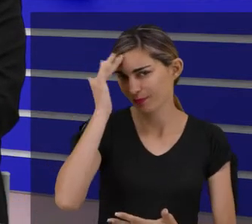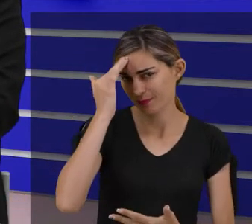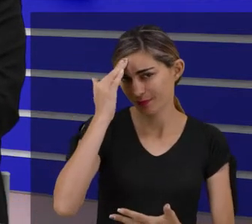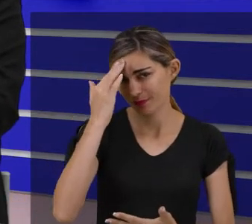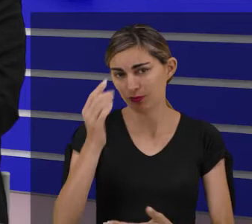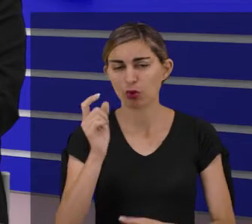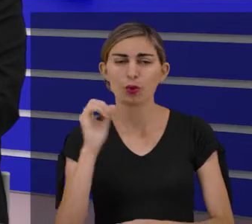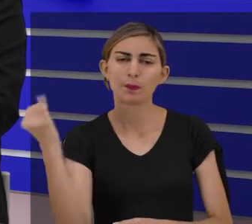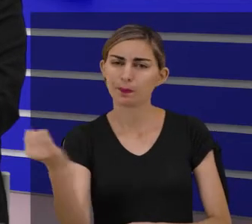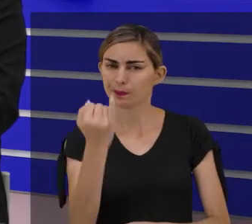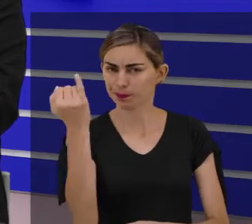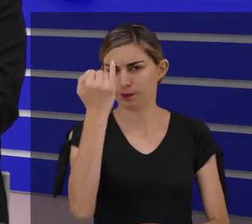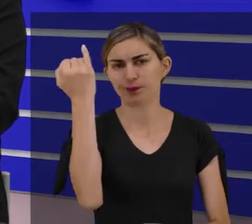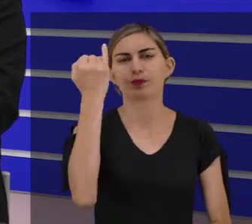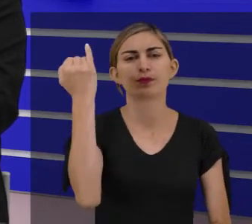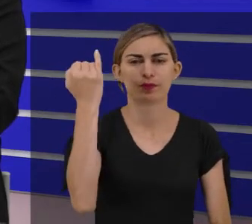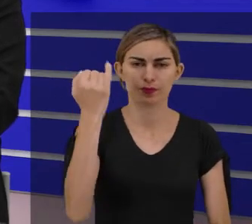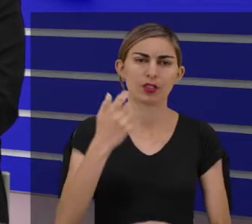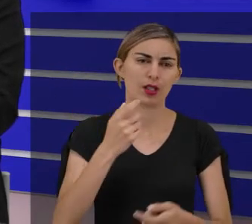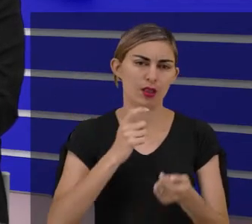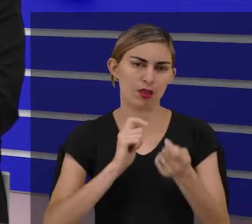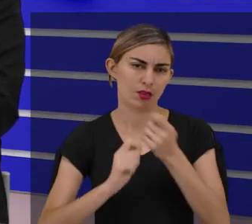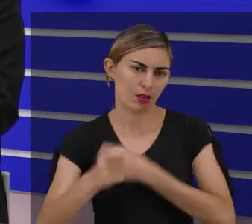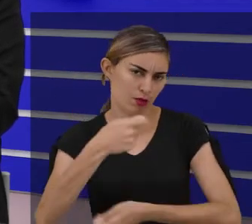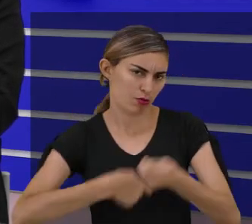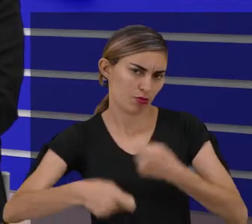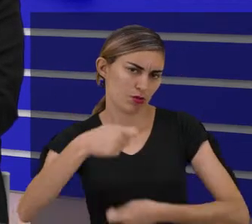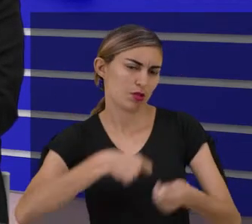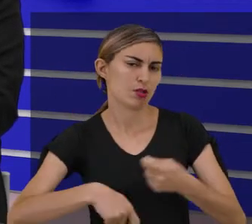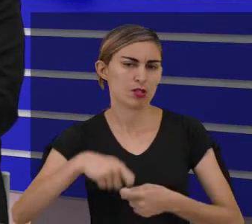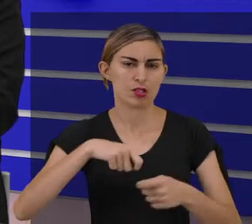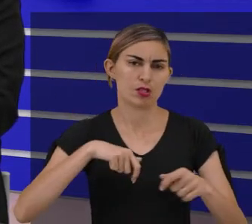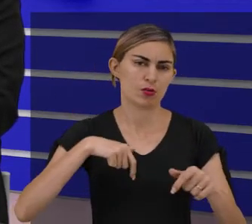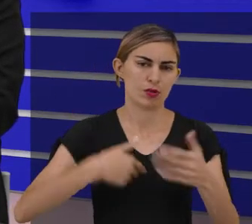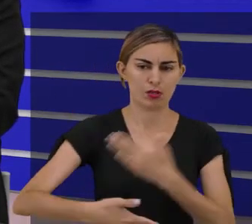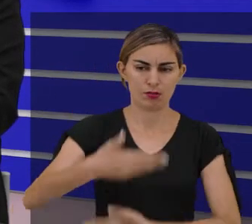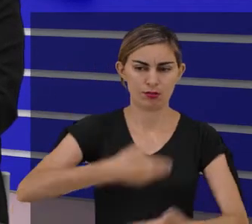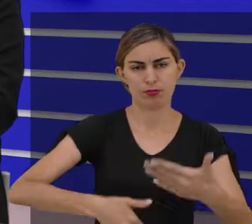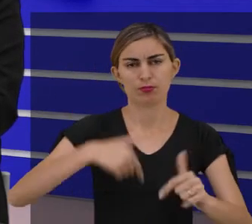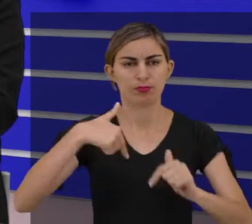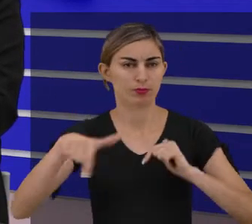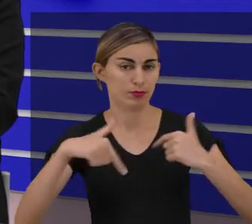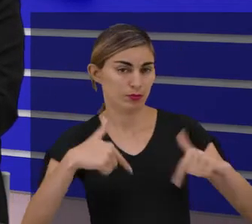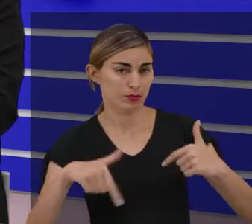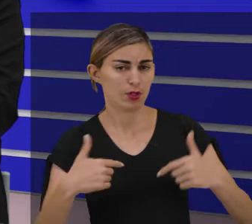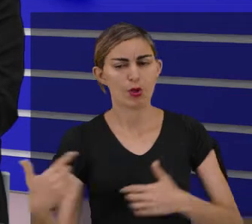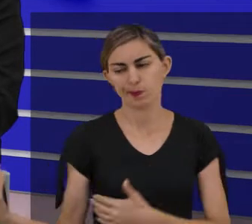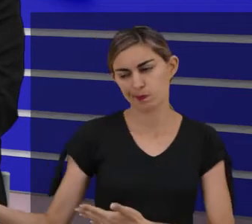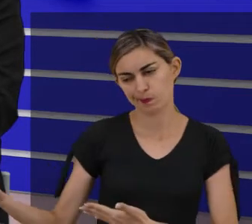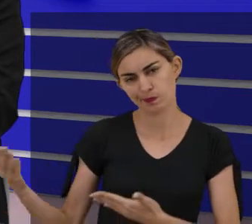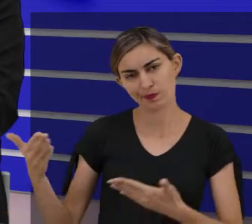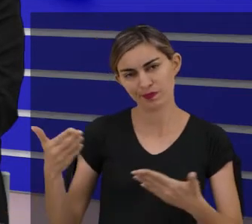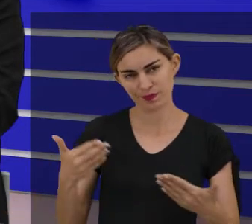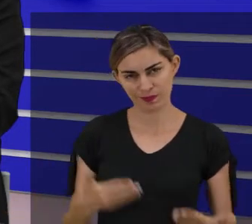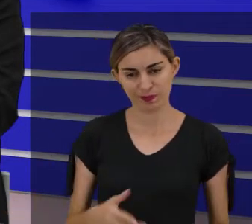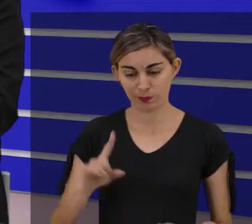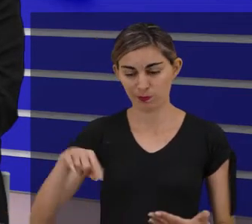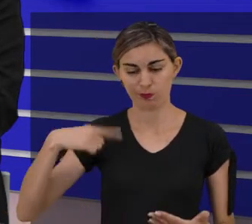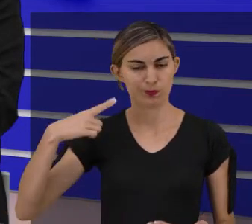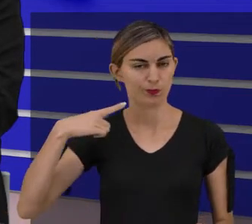compreensão sobre a importância da negociação nas relações de trabalho, nós convidamos